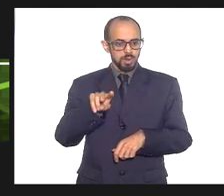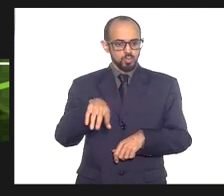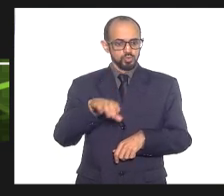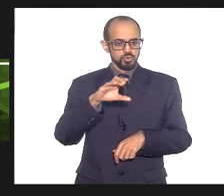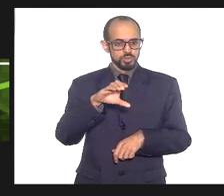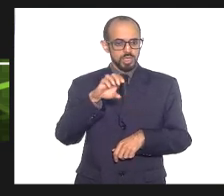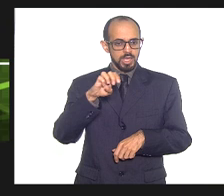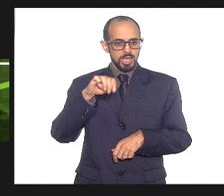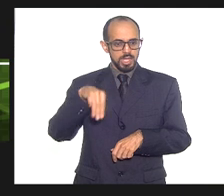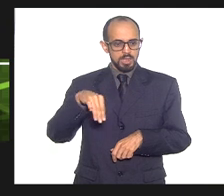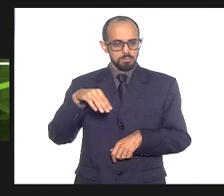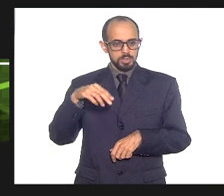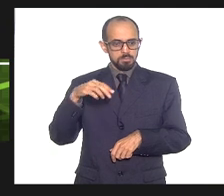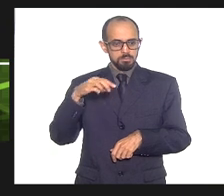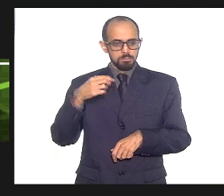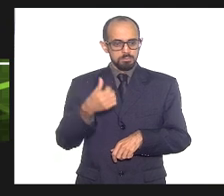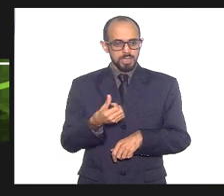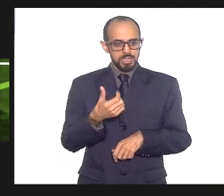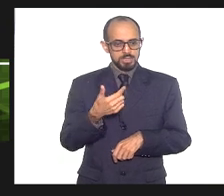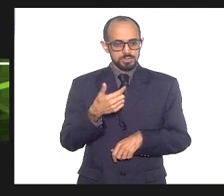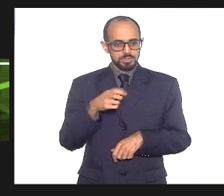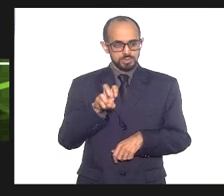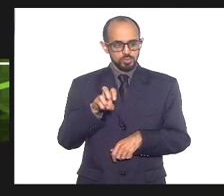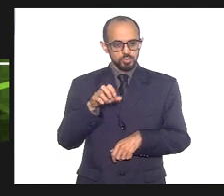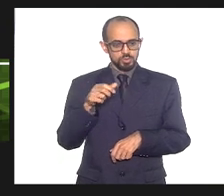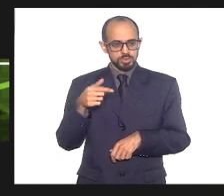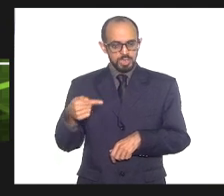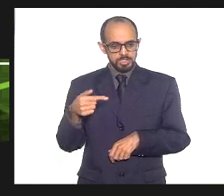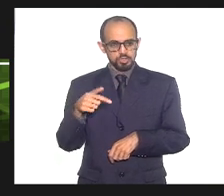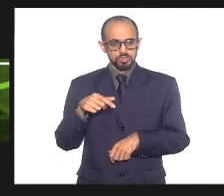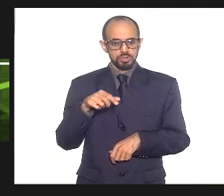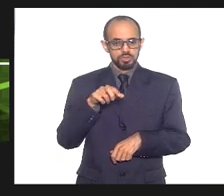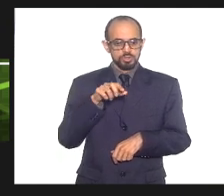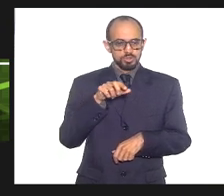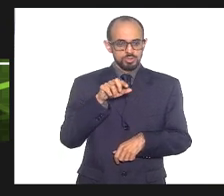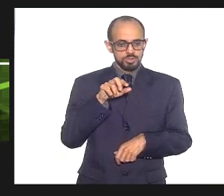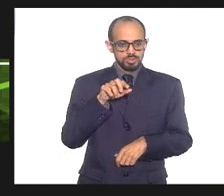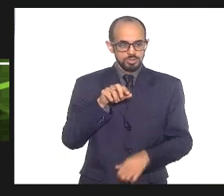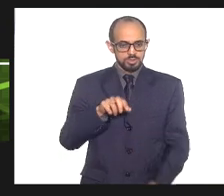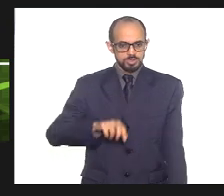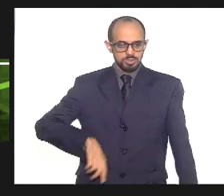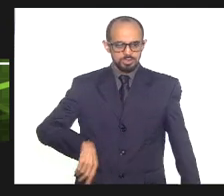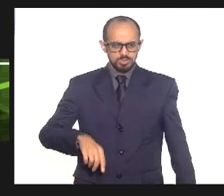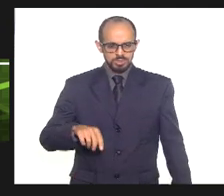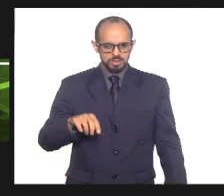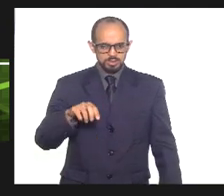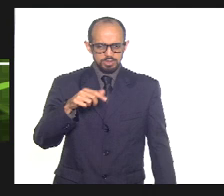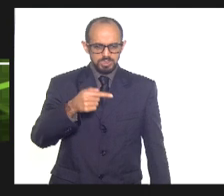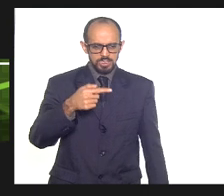CM657, 709, 755 e 793, todos eles aqui na Bacia de